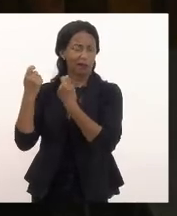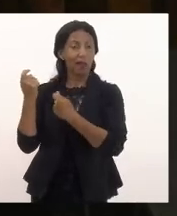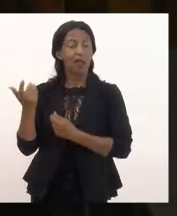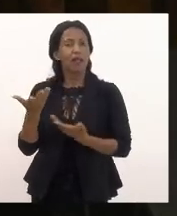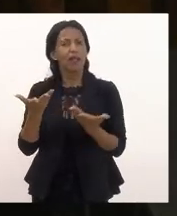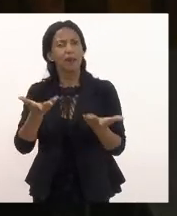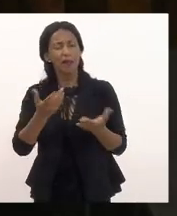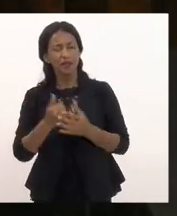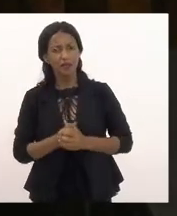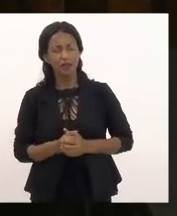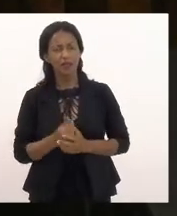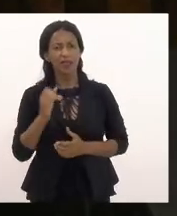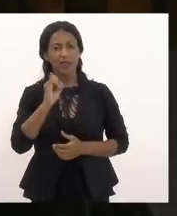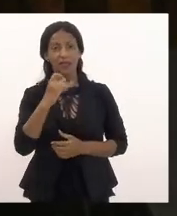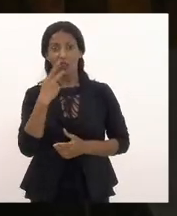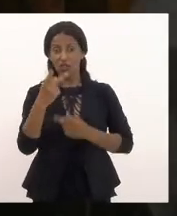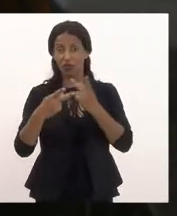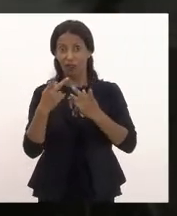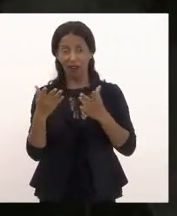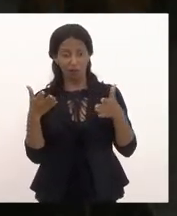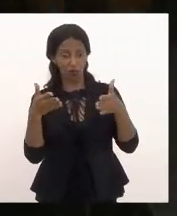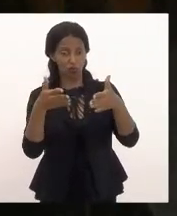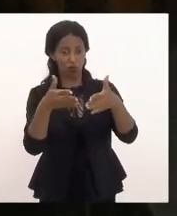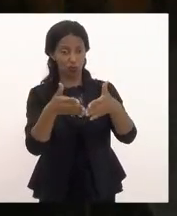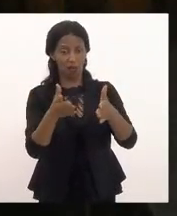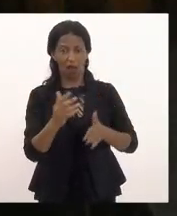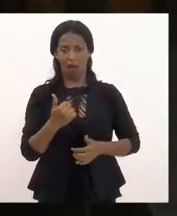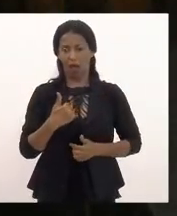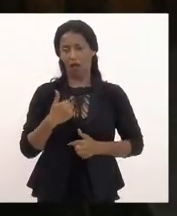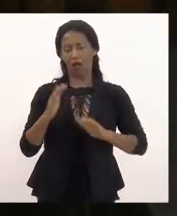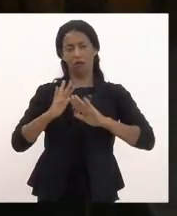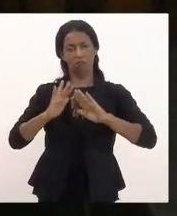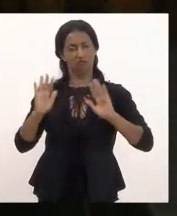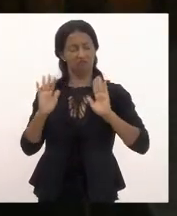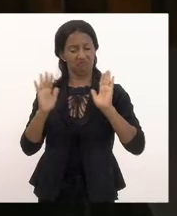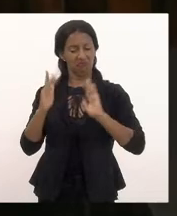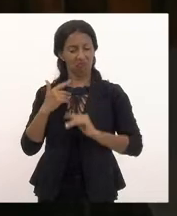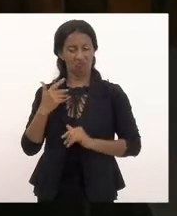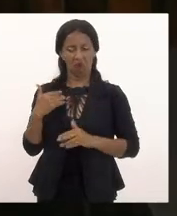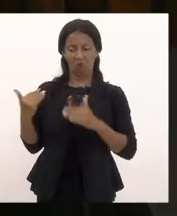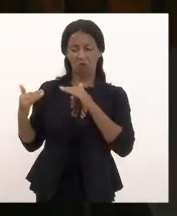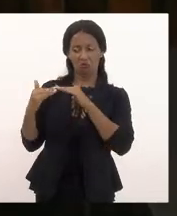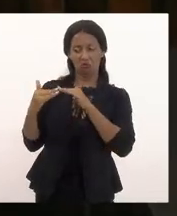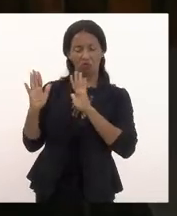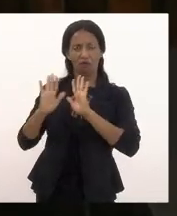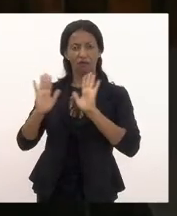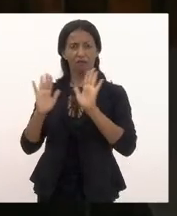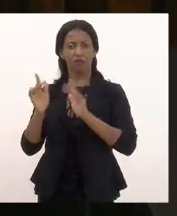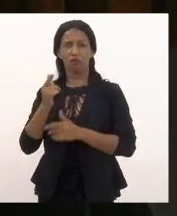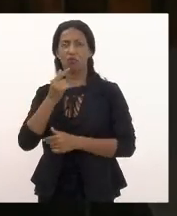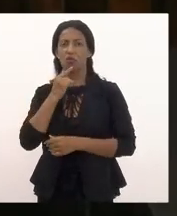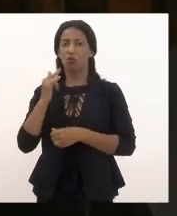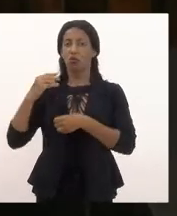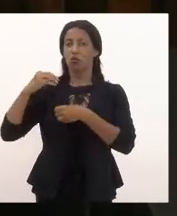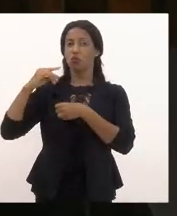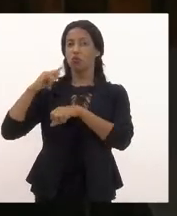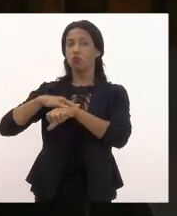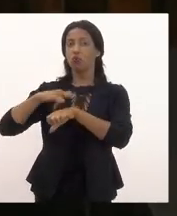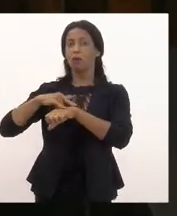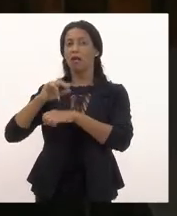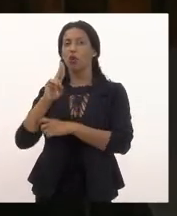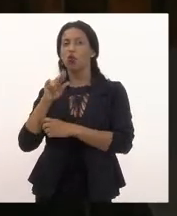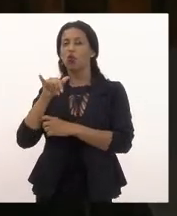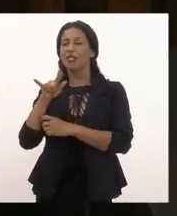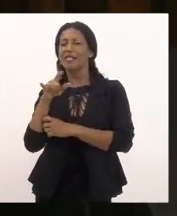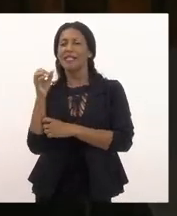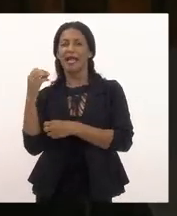situação. Mas se nós falarmos disso, vão falar, não, mas eu não sou a favor do banheiro unissex